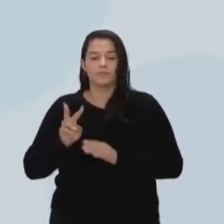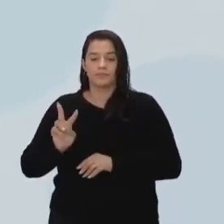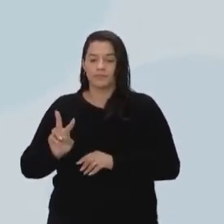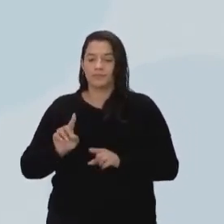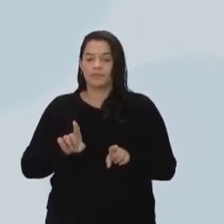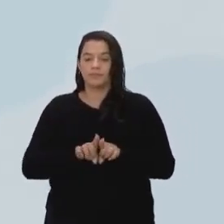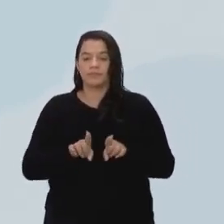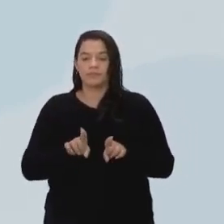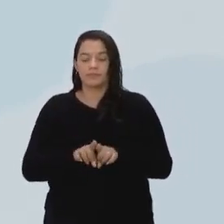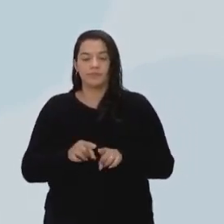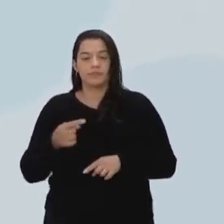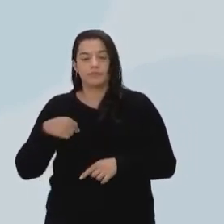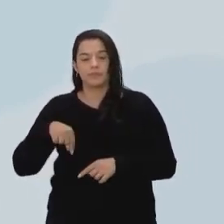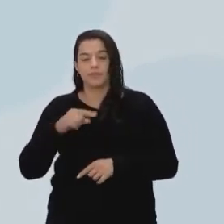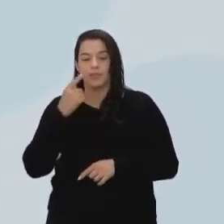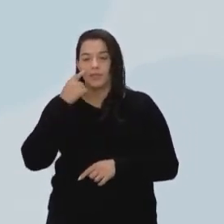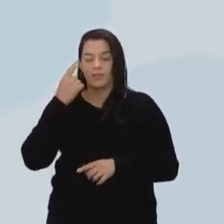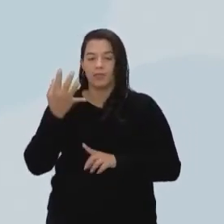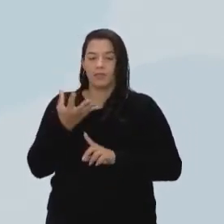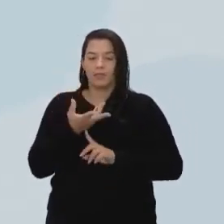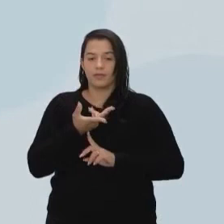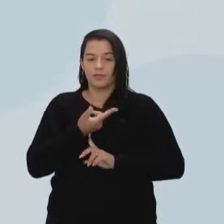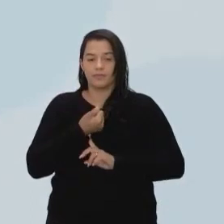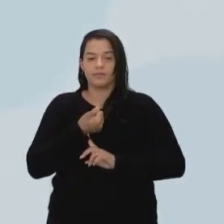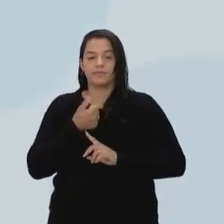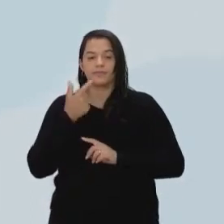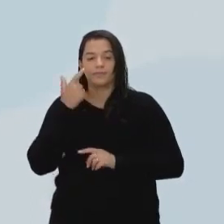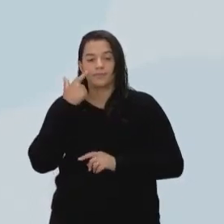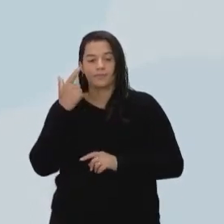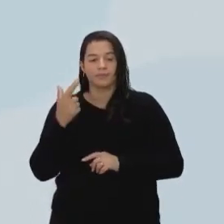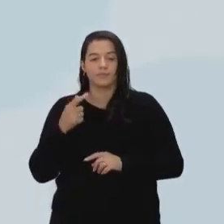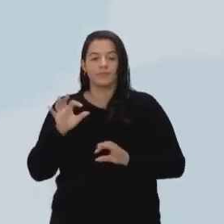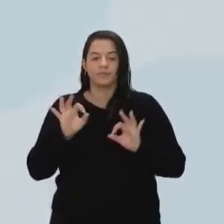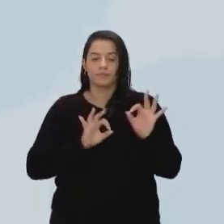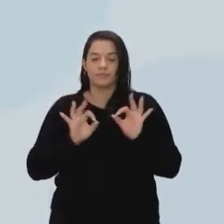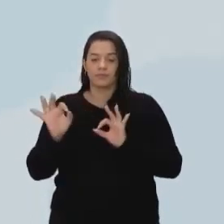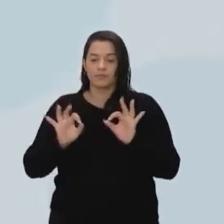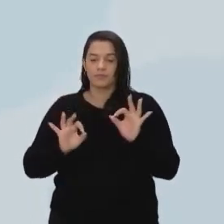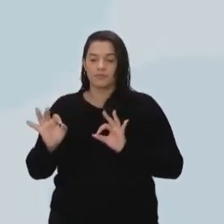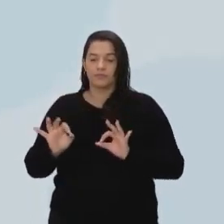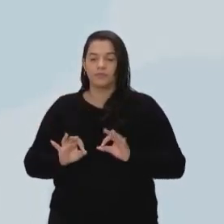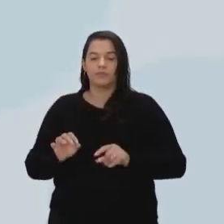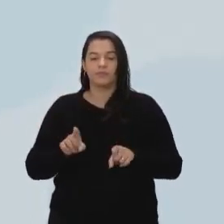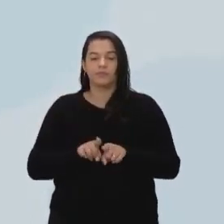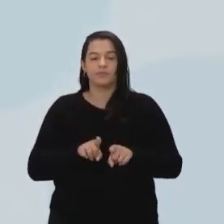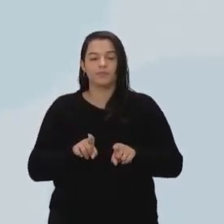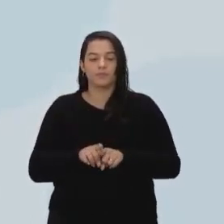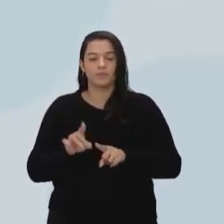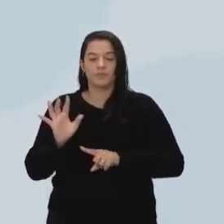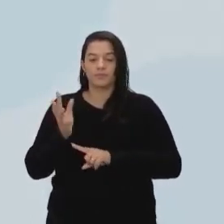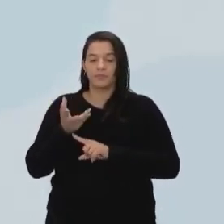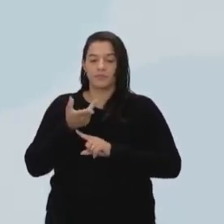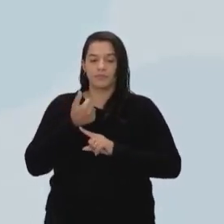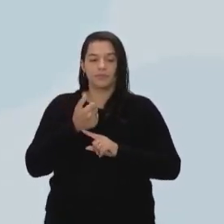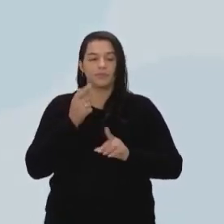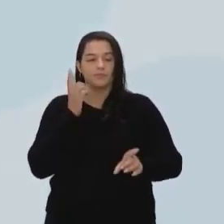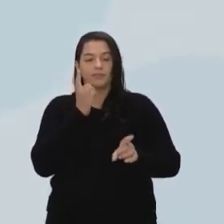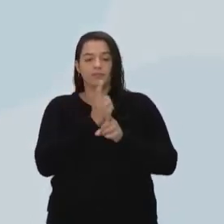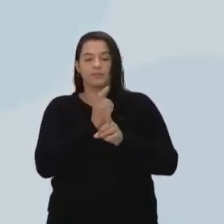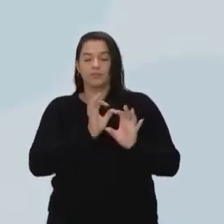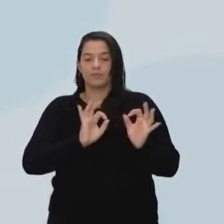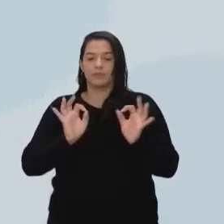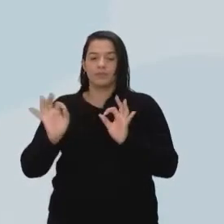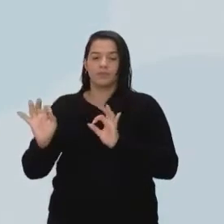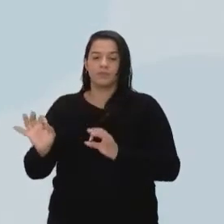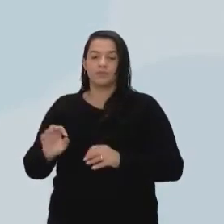Olha aí, ó, professor, olha a arte. Sim, representada aí. Olha ali uma arte abstrata para mim, professor. Não está identificando nada, professor?